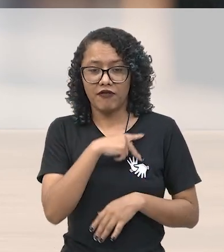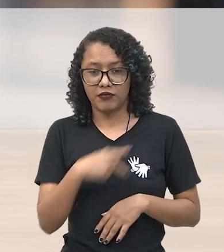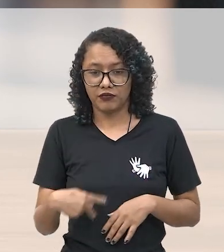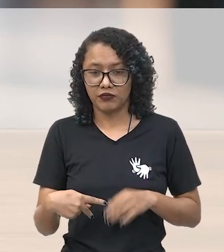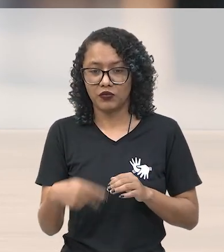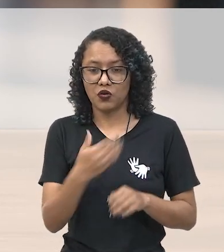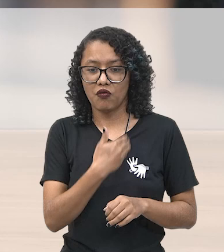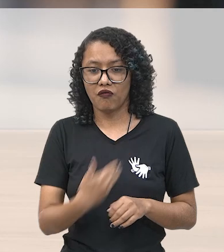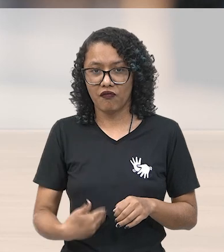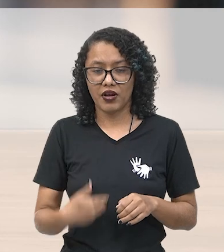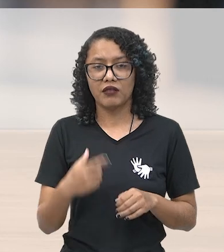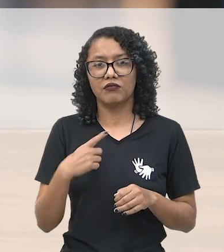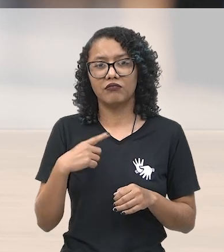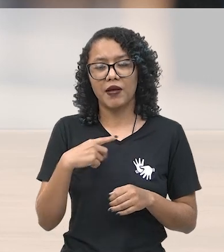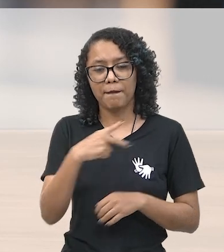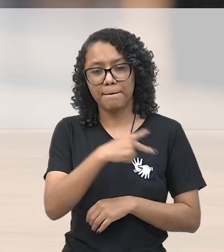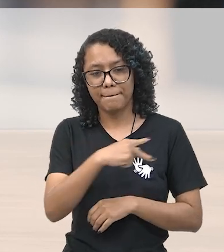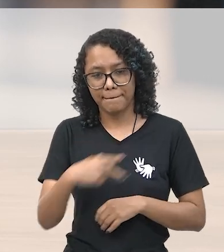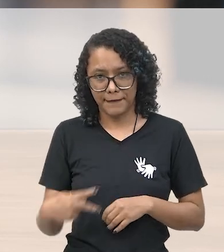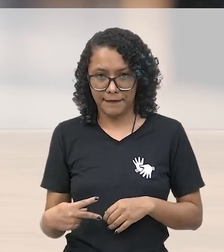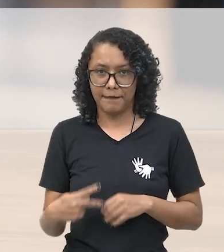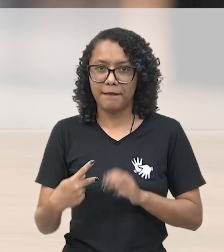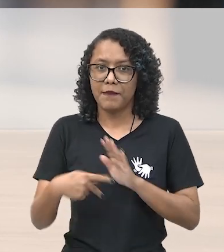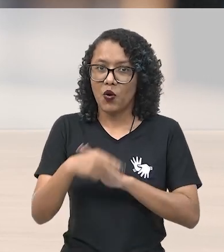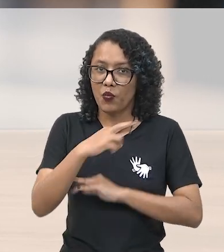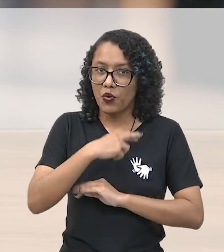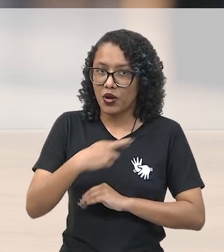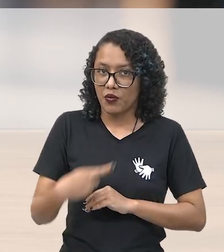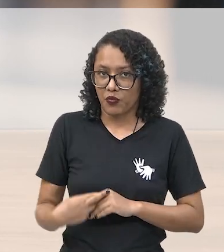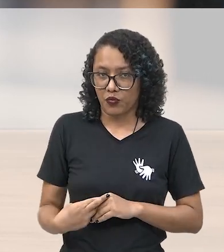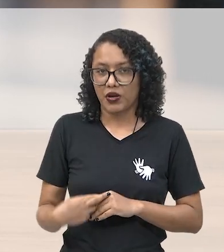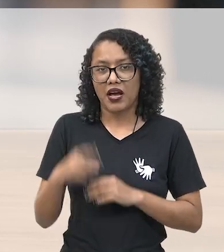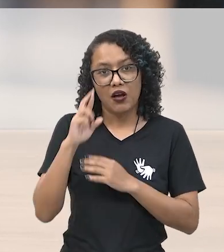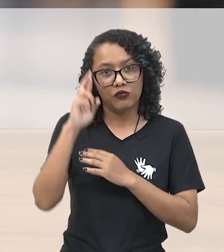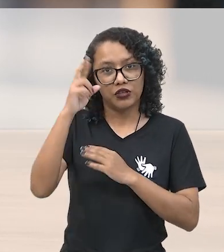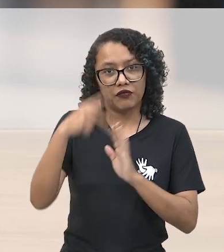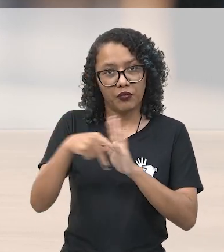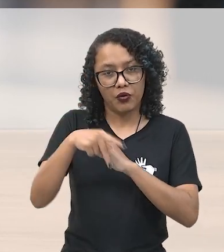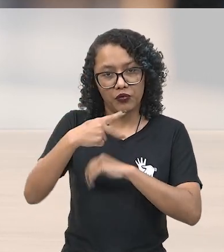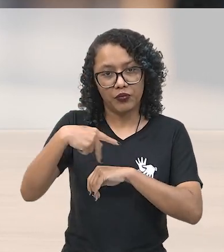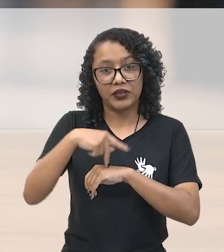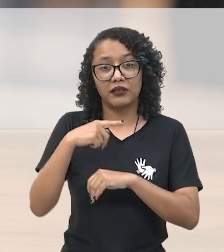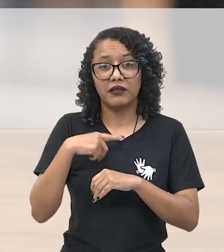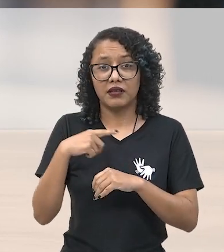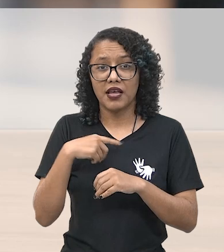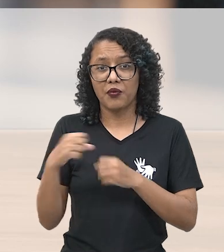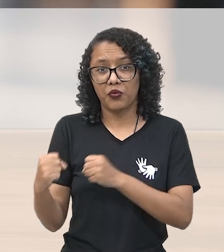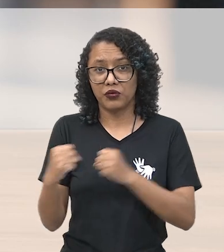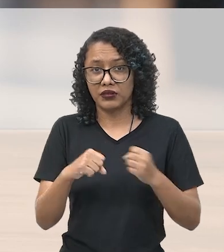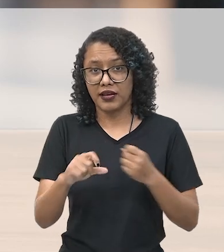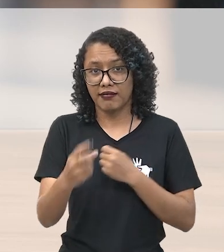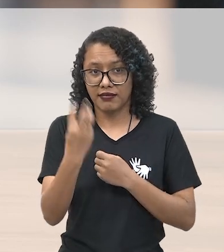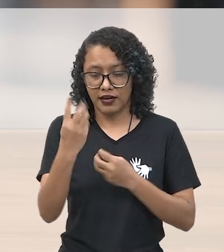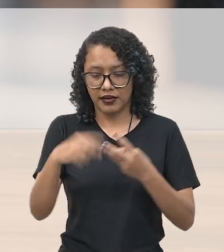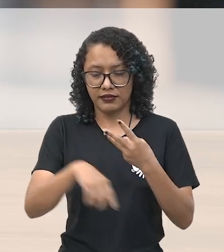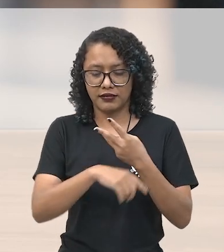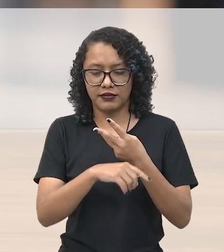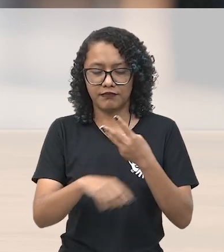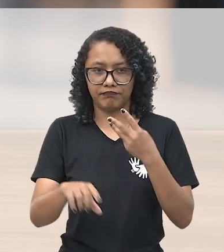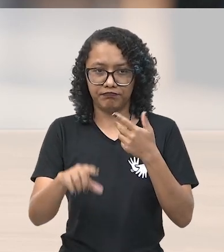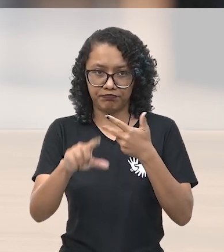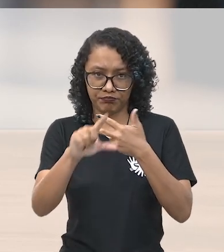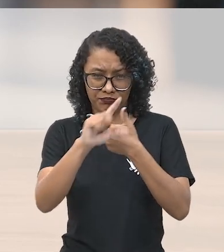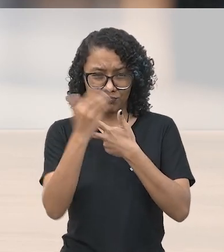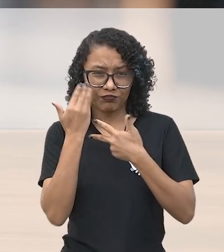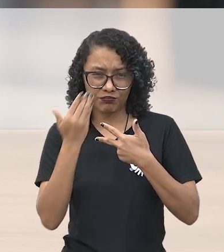o presidente da república, tá certo? E ela estabelece também 3 poderes: o poder executivo, o poder legislativo